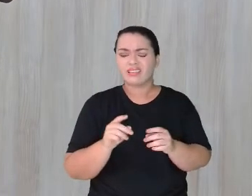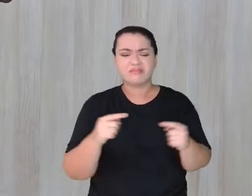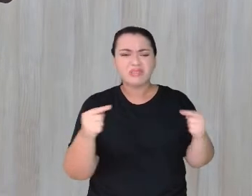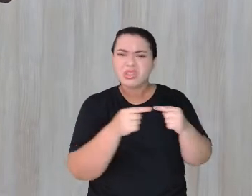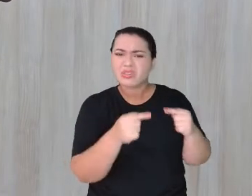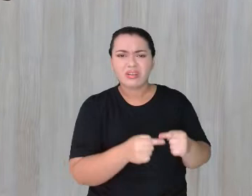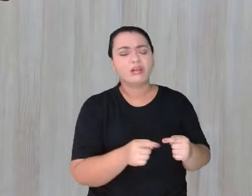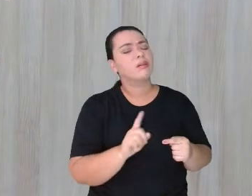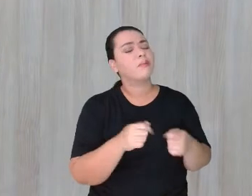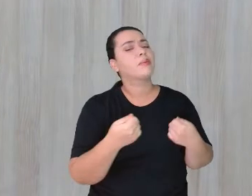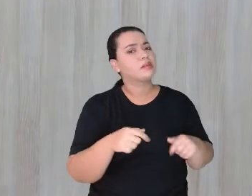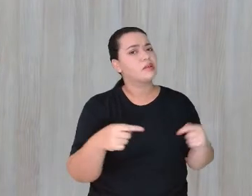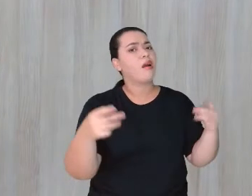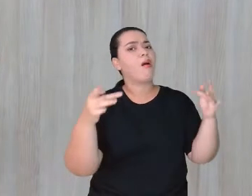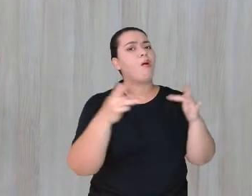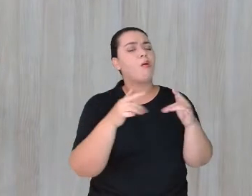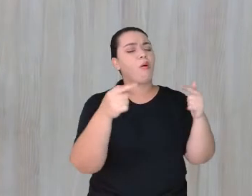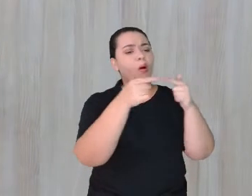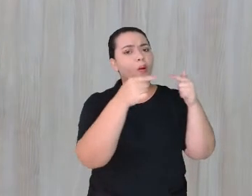falar